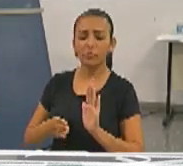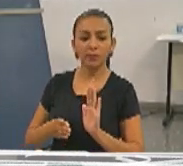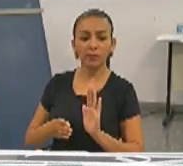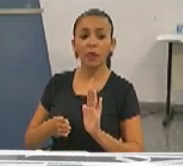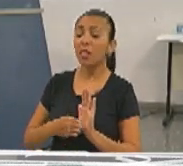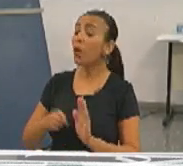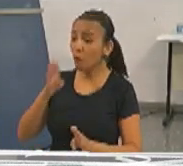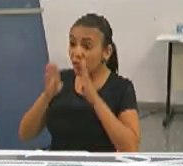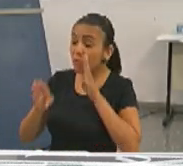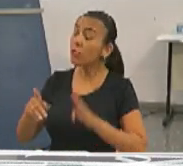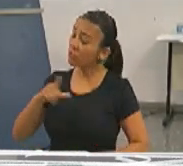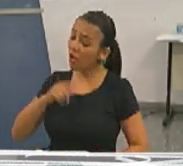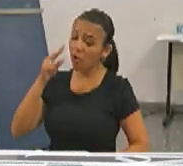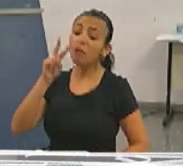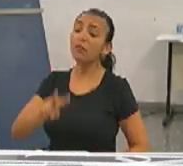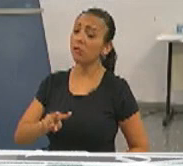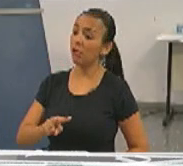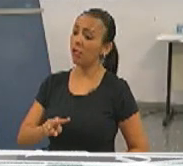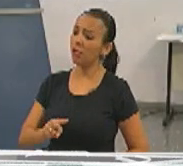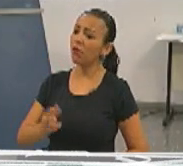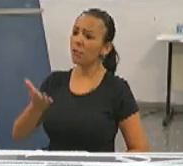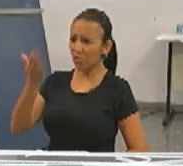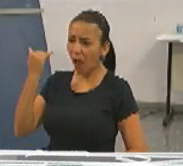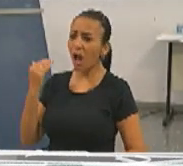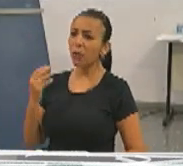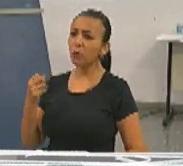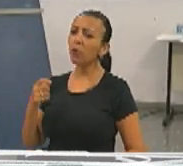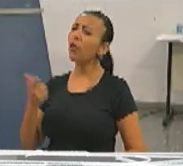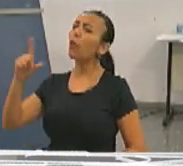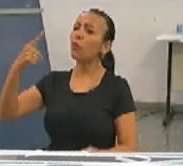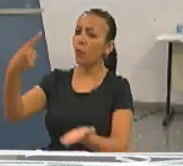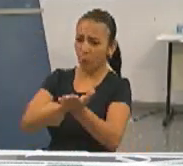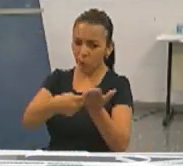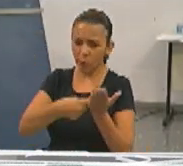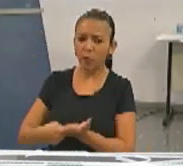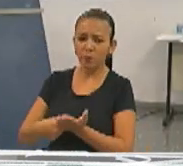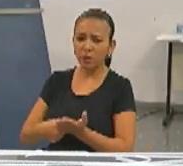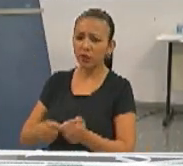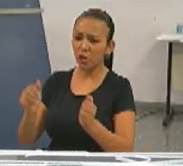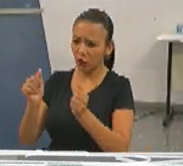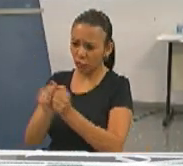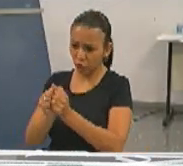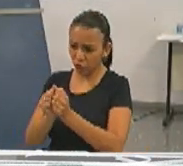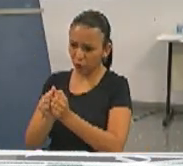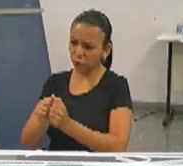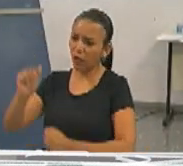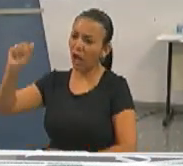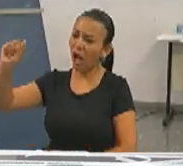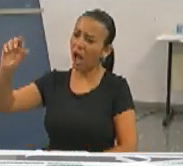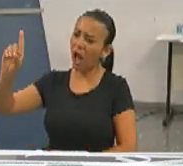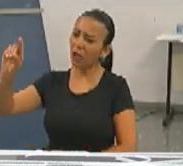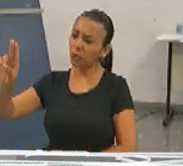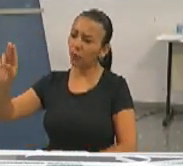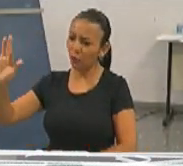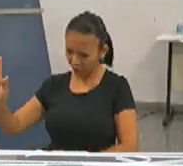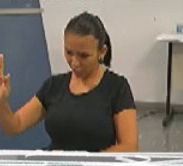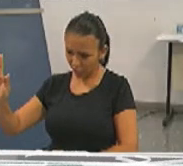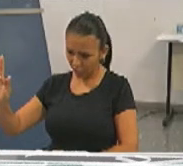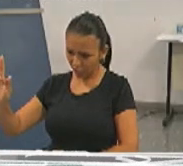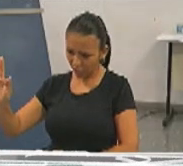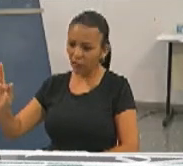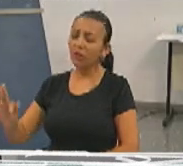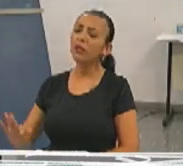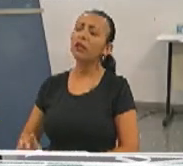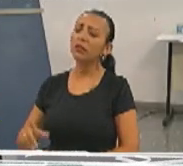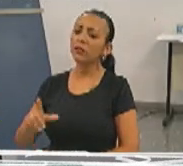na nossa página no Facebook. Recentemente, assumimos outro compromisso junto com a DUF, Sintef e DCE, né? E nós reiteramos aqui